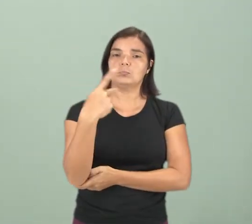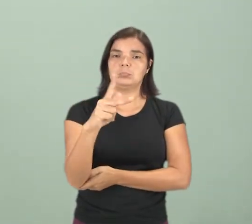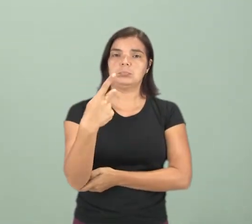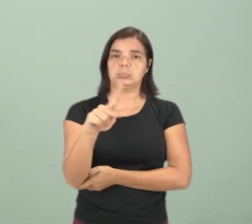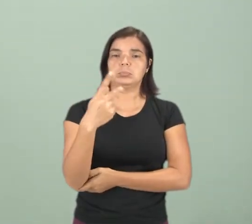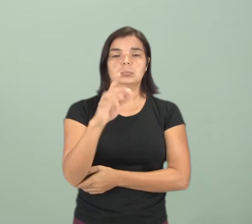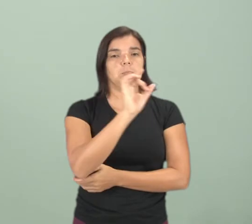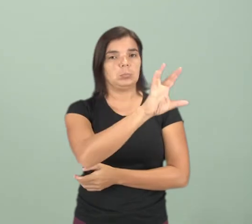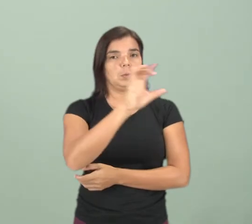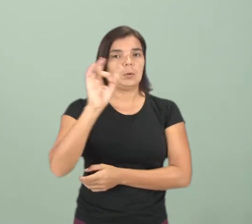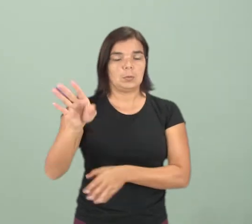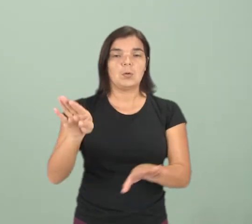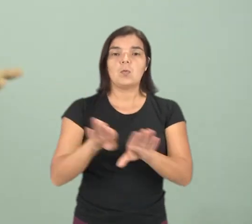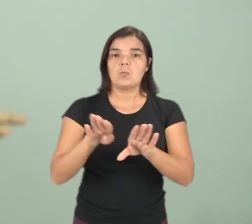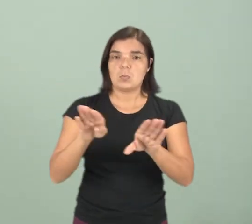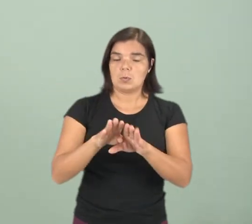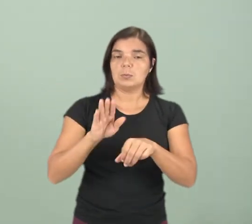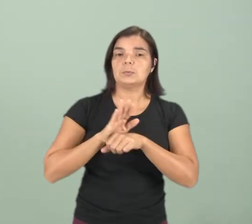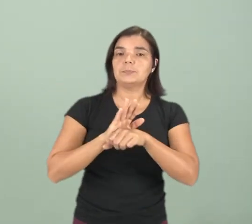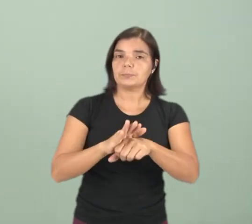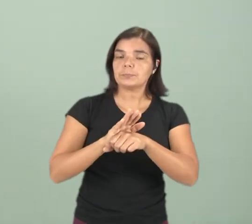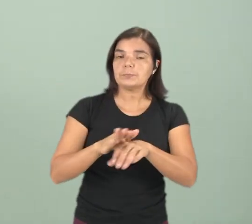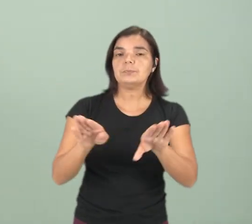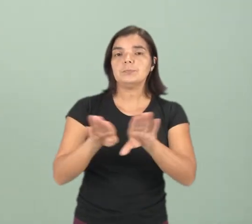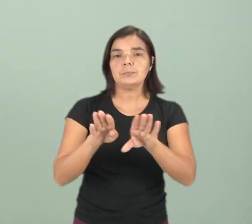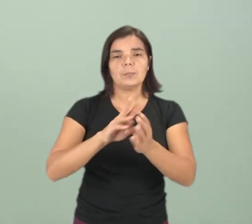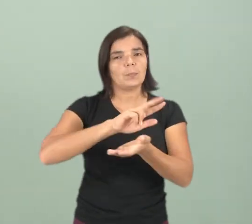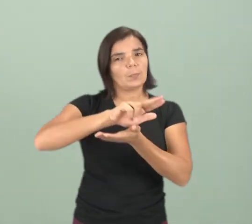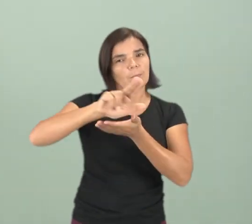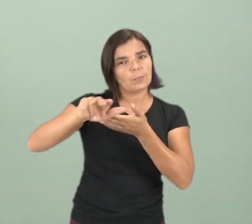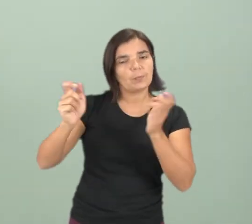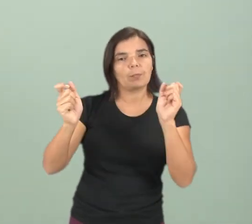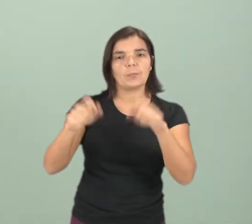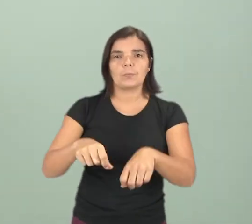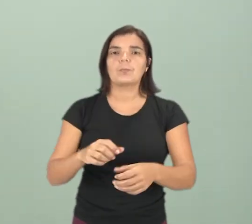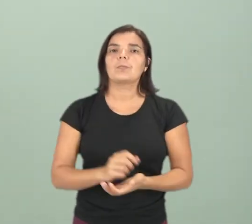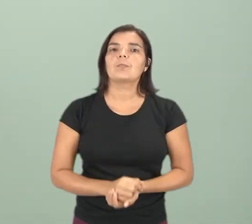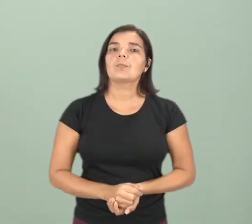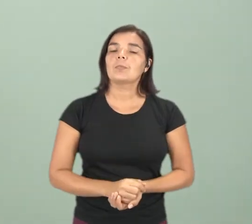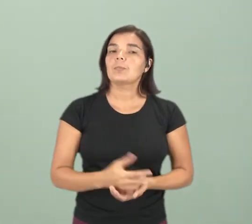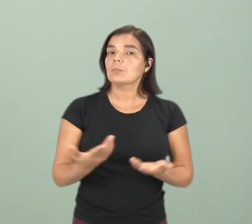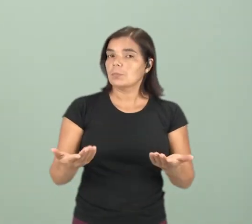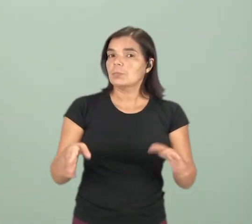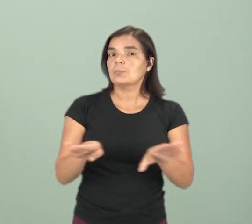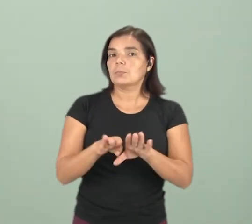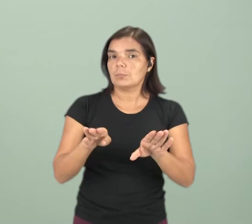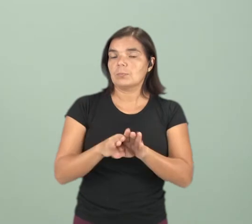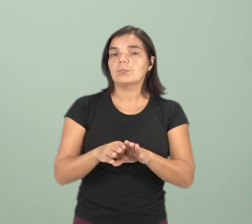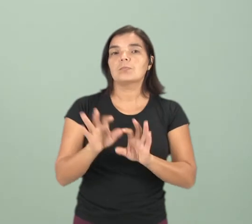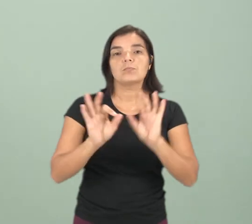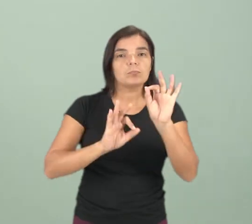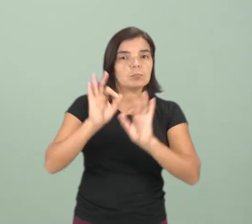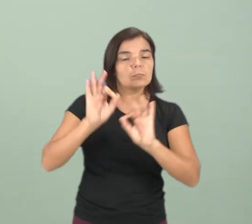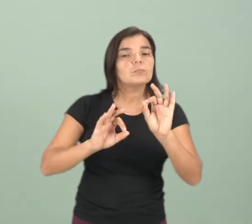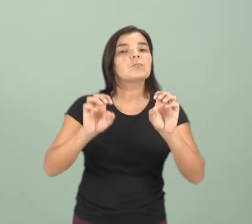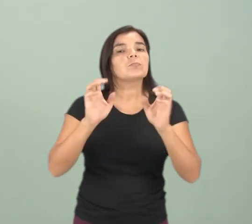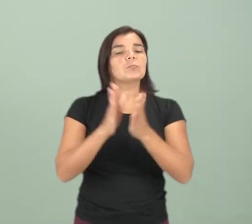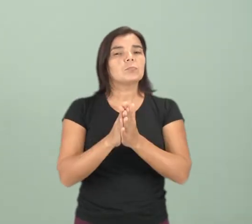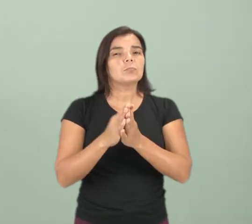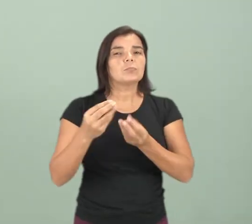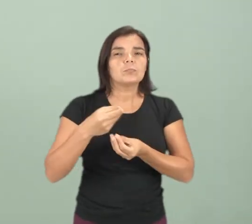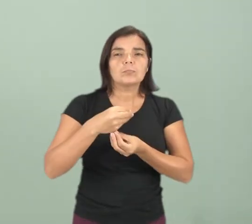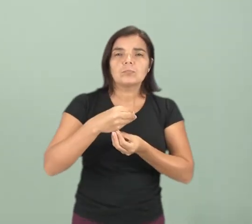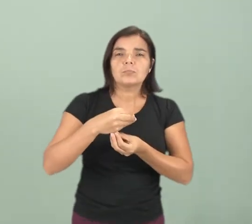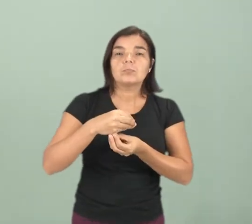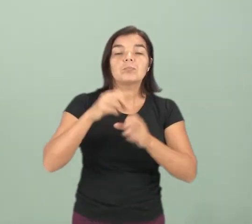cada um, para poder investir em infraestrutura as mais diversas possíveis. Então isso é uma grande estrutura que contribui para a